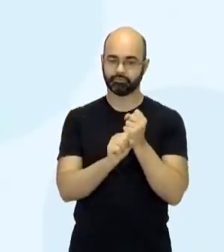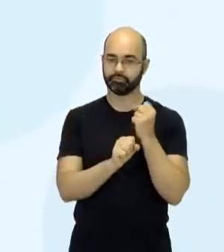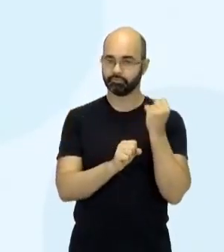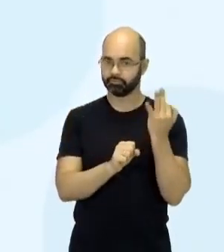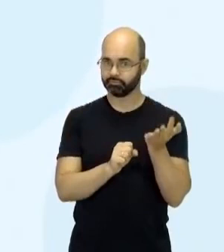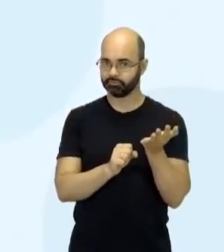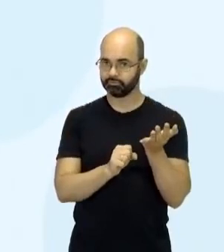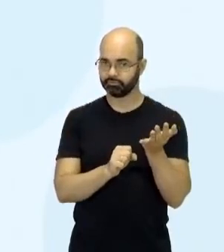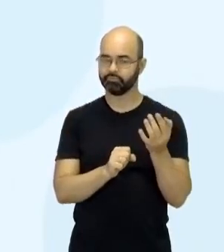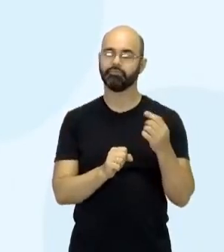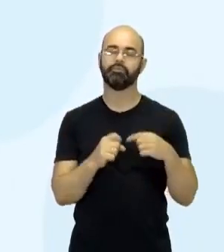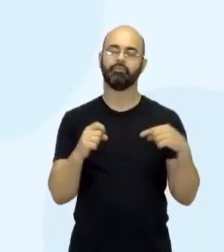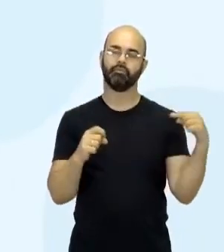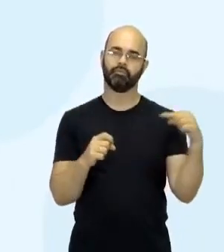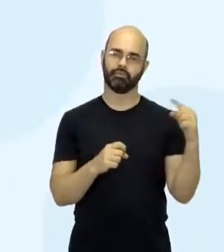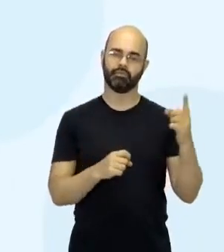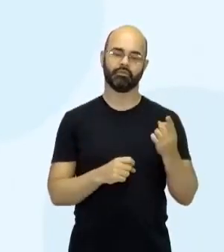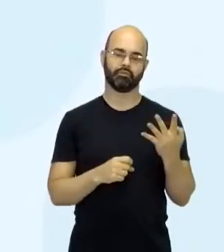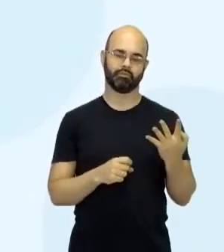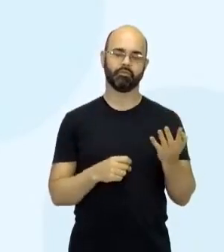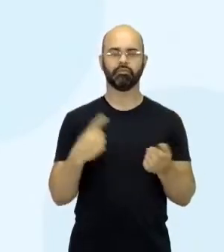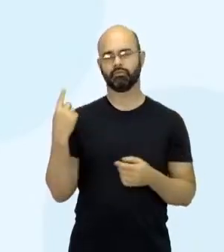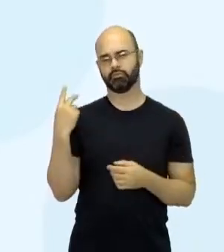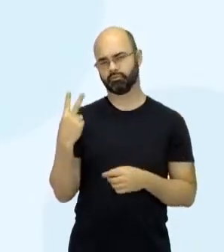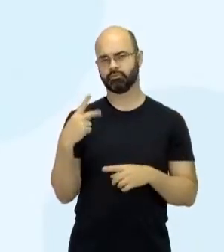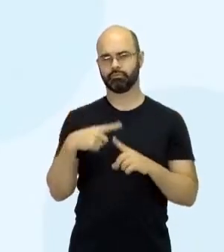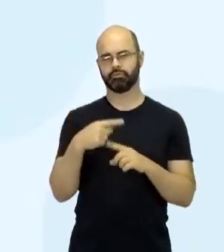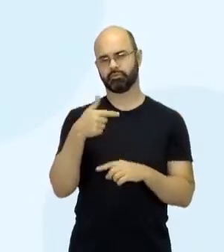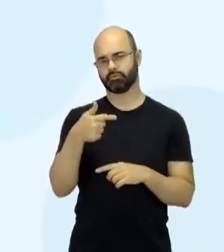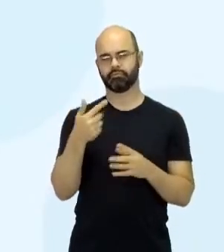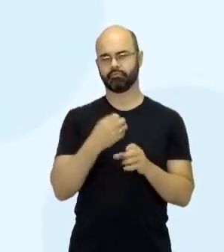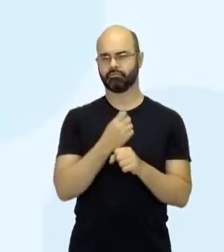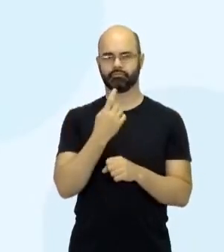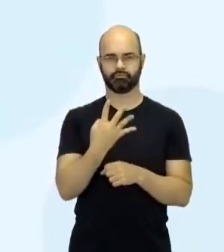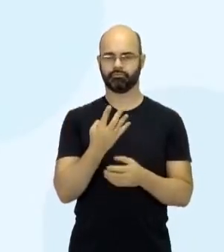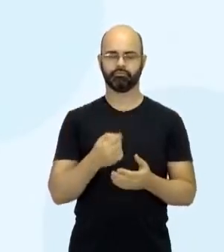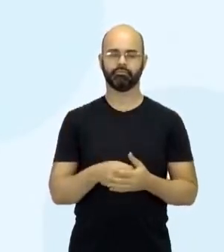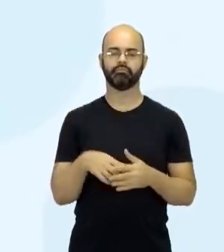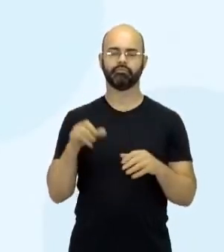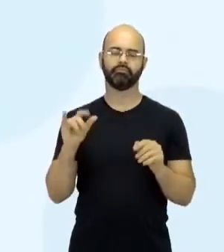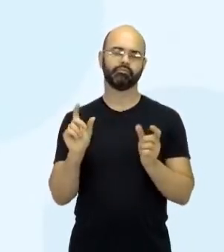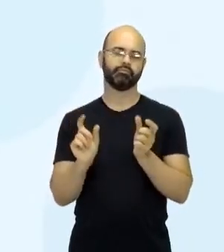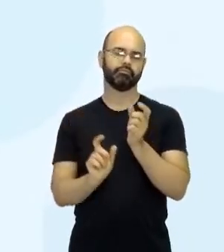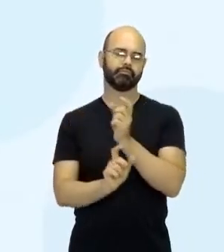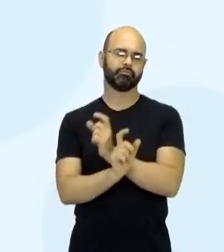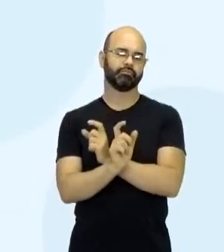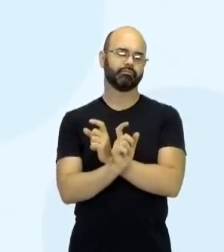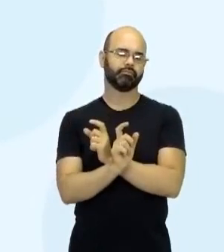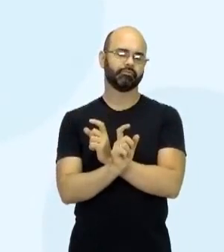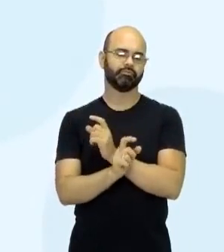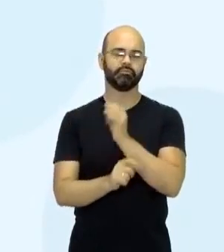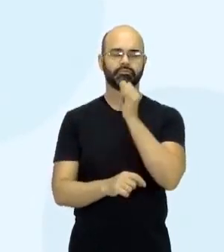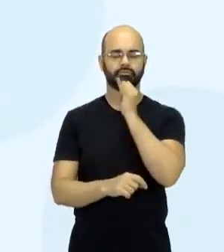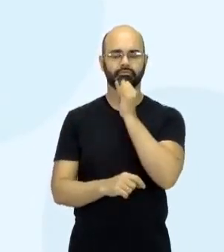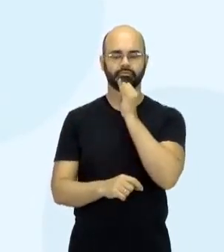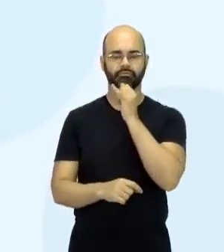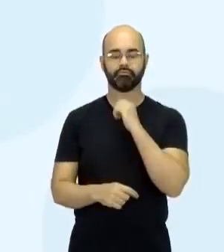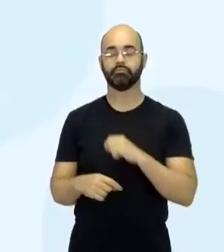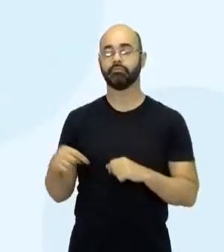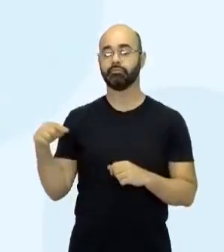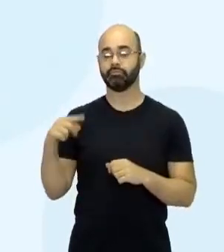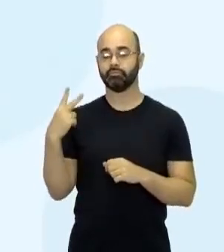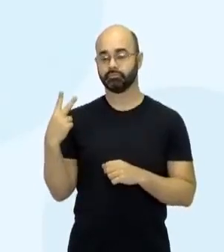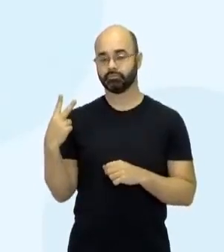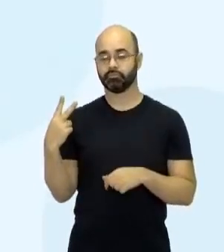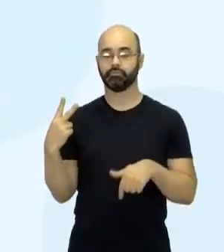nesse negativo. E 2 vezes 7 é 14. E se eu invertesse, né? Se eu tivesse, por exemplo, o 2